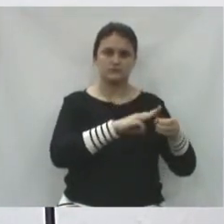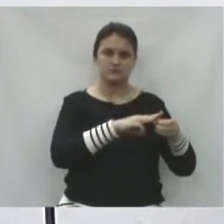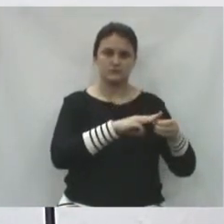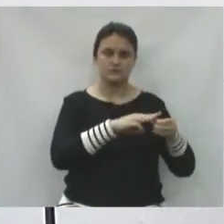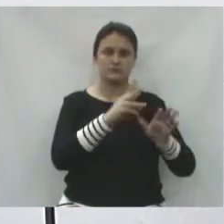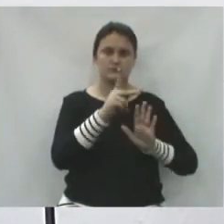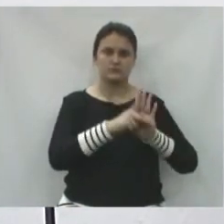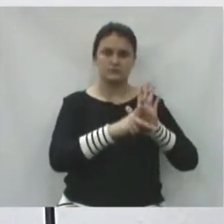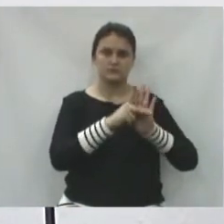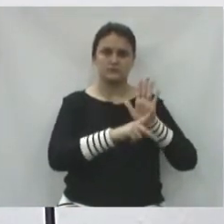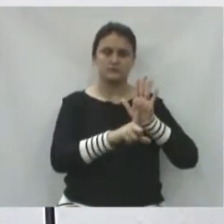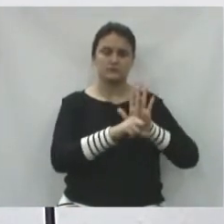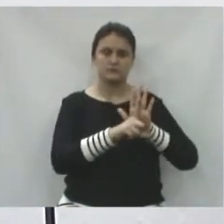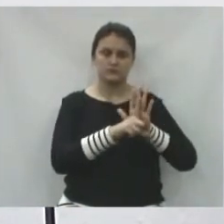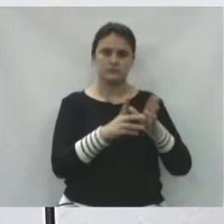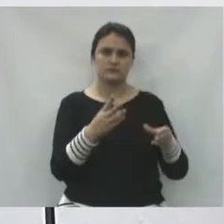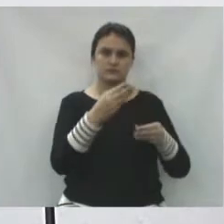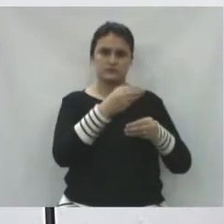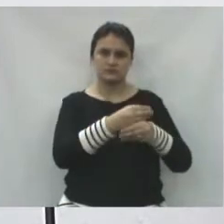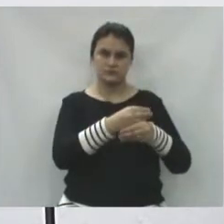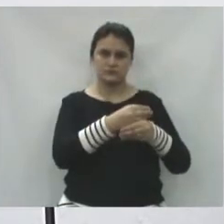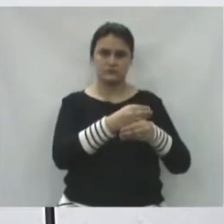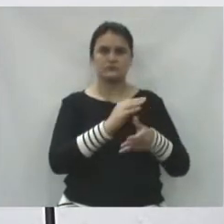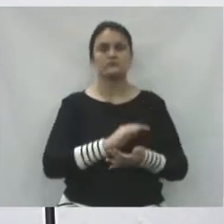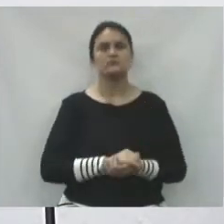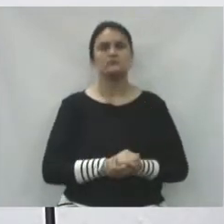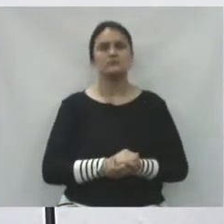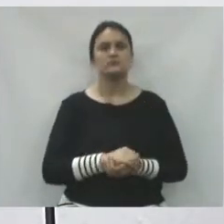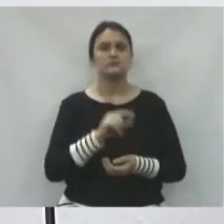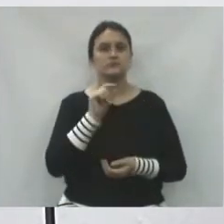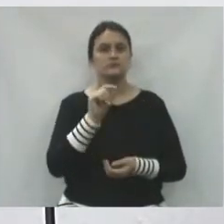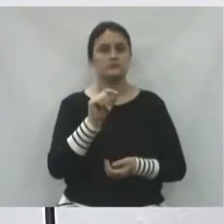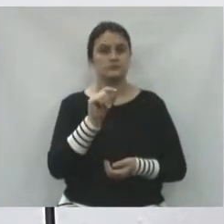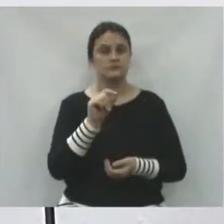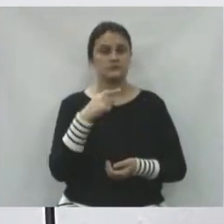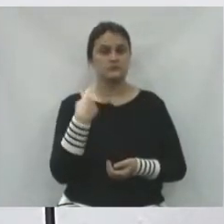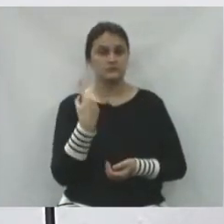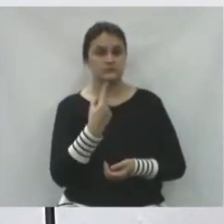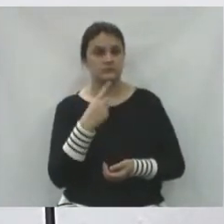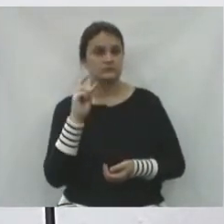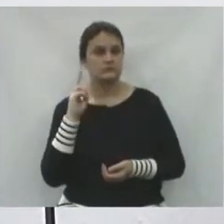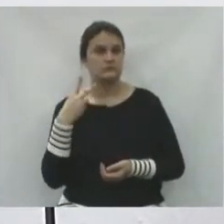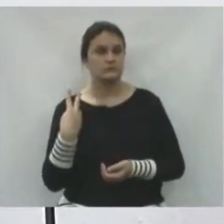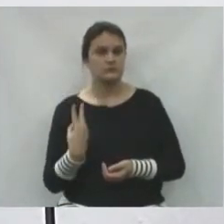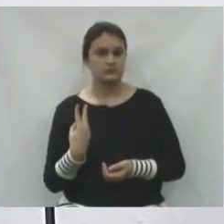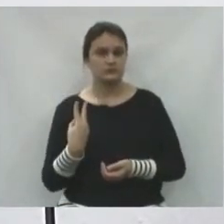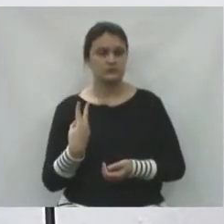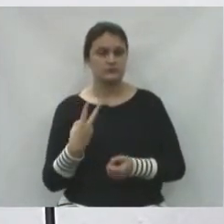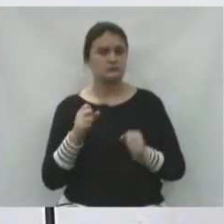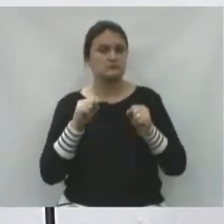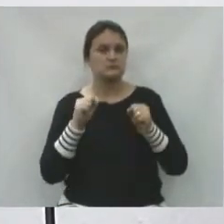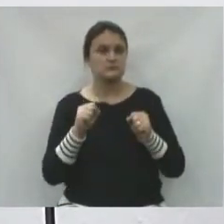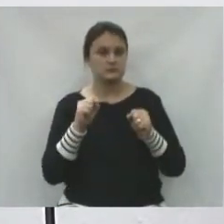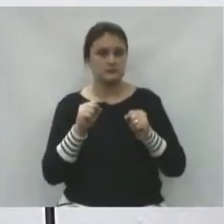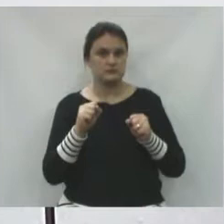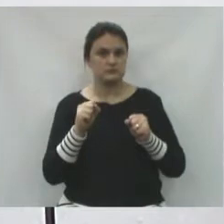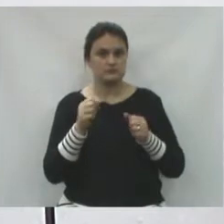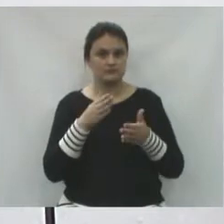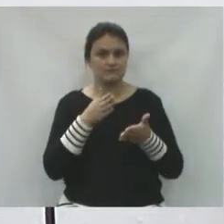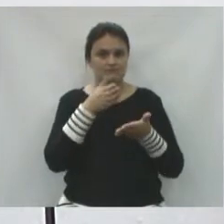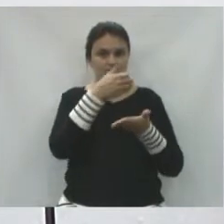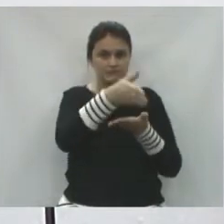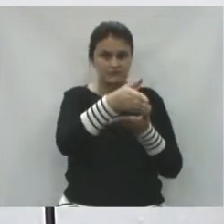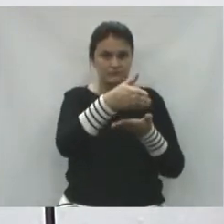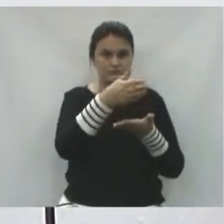municipal, projetos de lei à lei orgânica municipal, que nós, vereadores, podemos